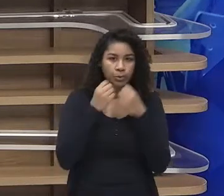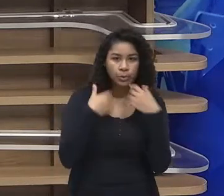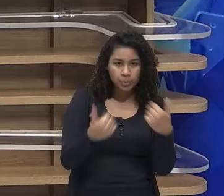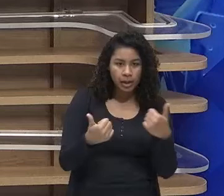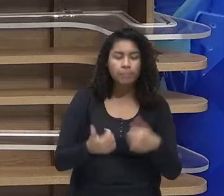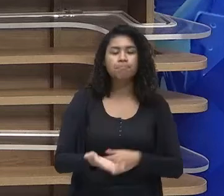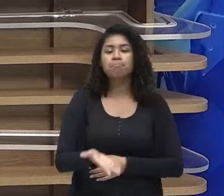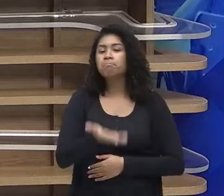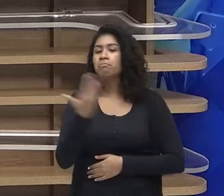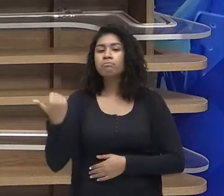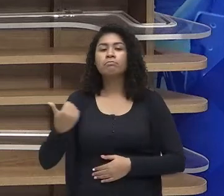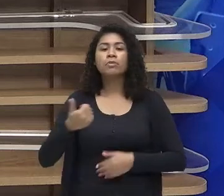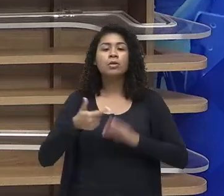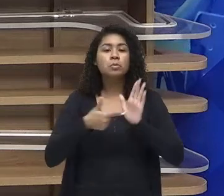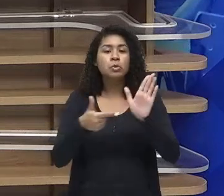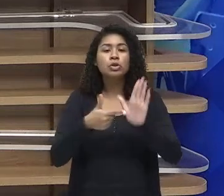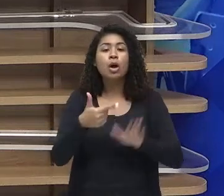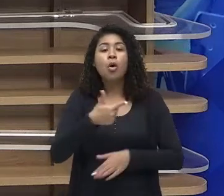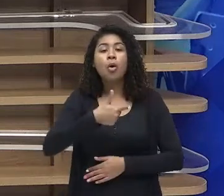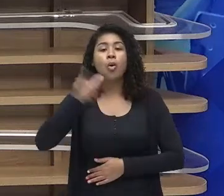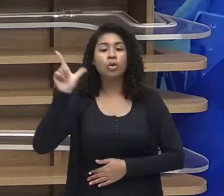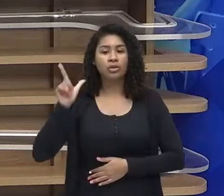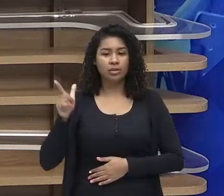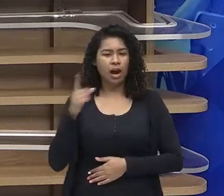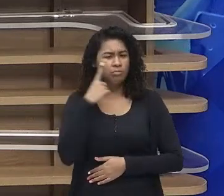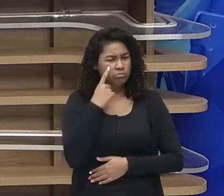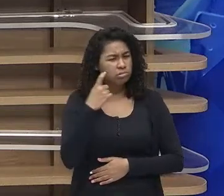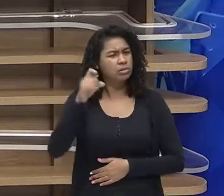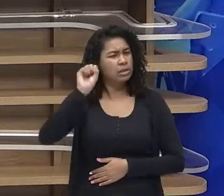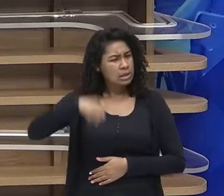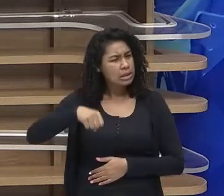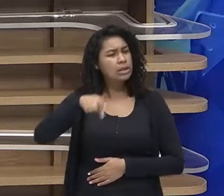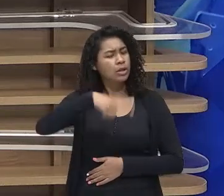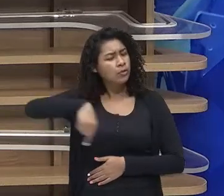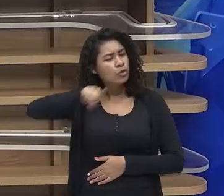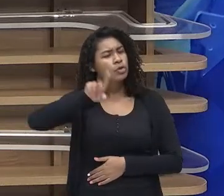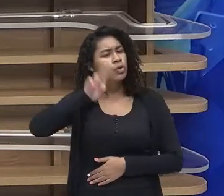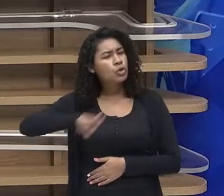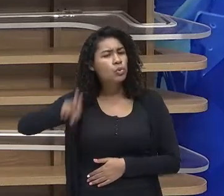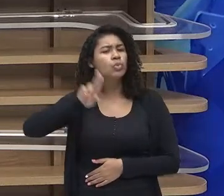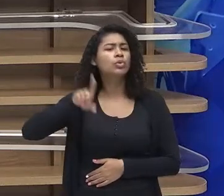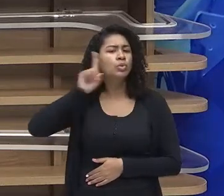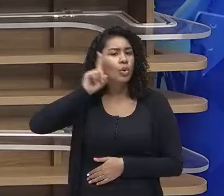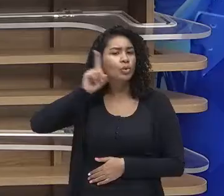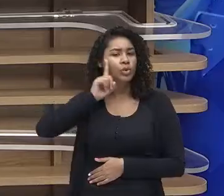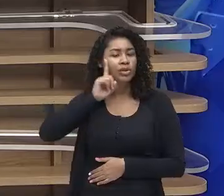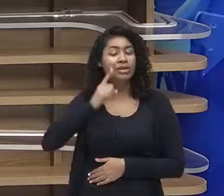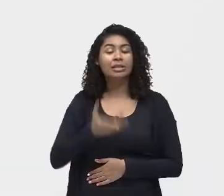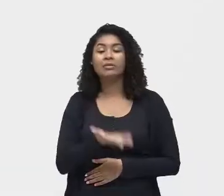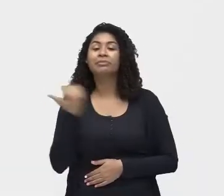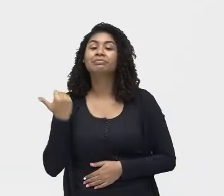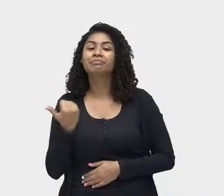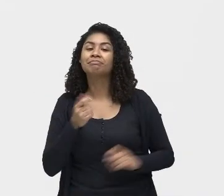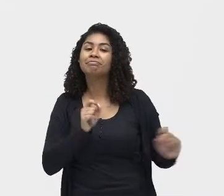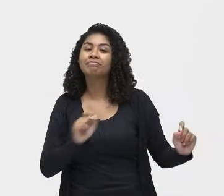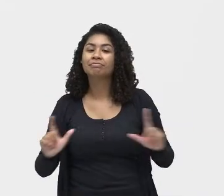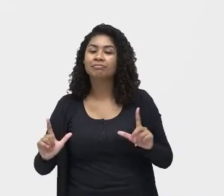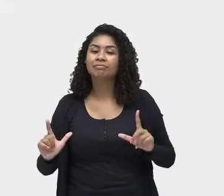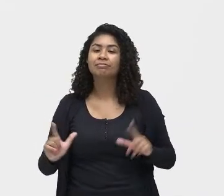vamos apresentar agora para você, e que também está presente com muita frequência no nosso dia a dia. Vamos lá. É